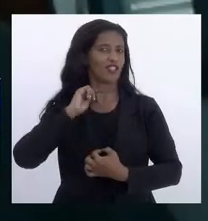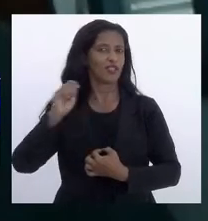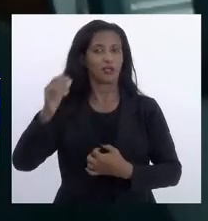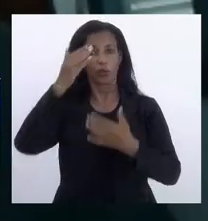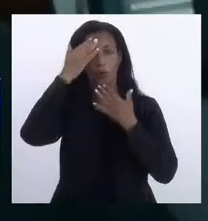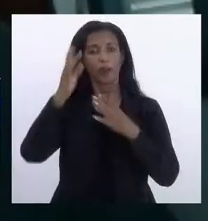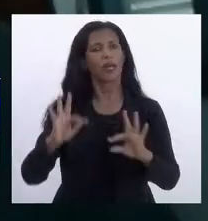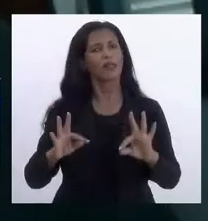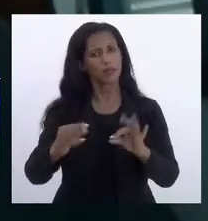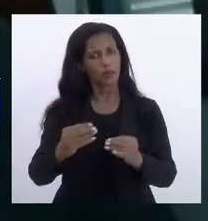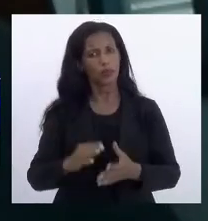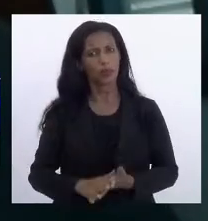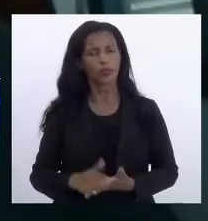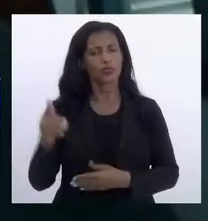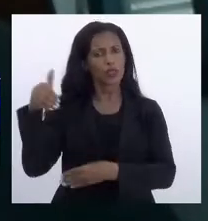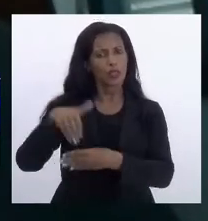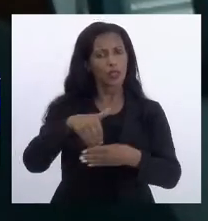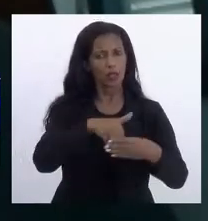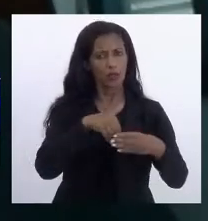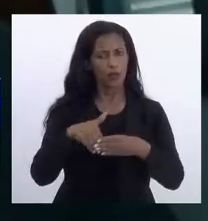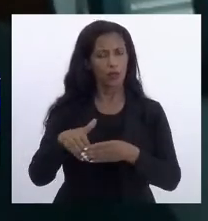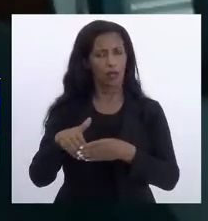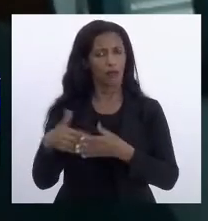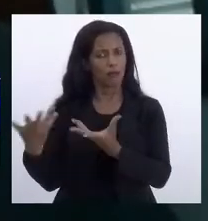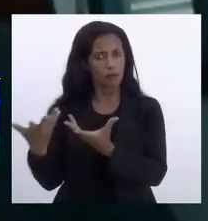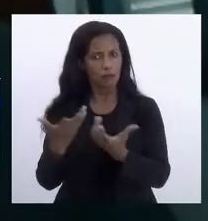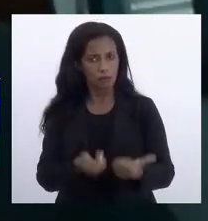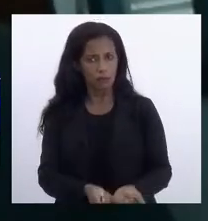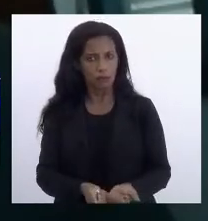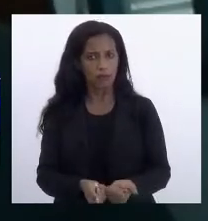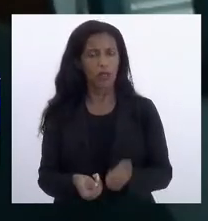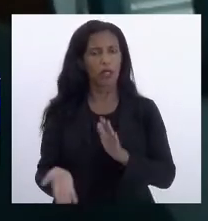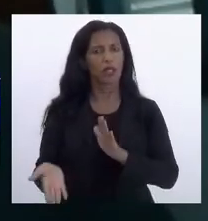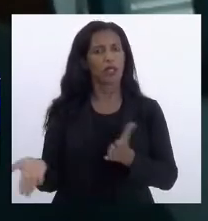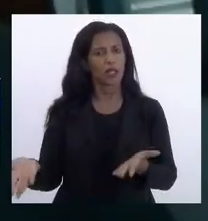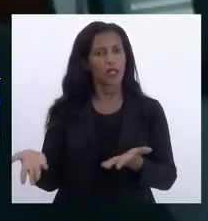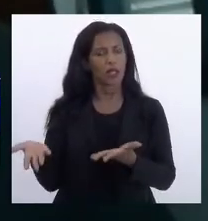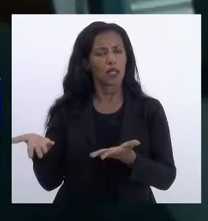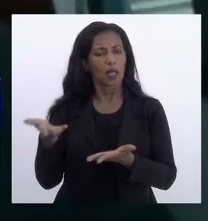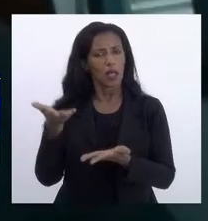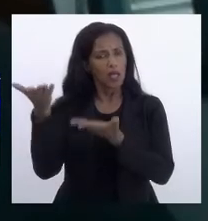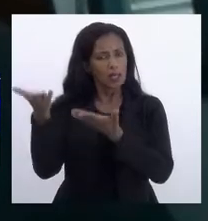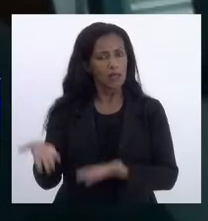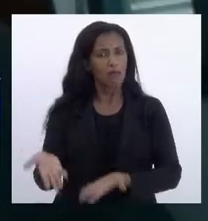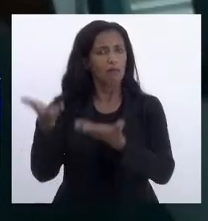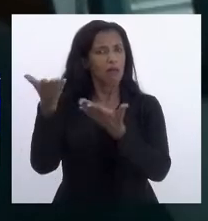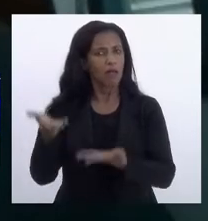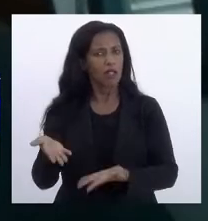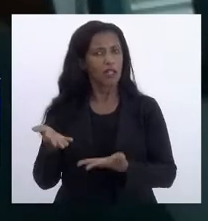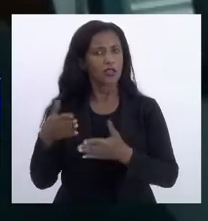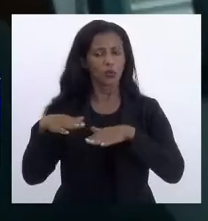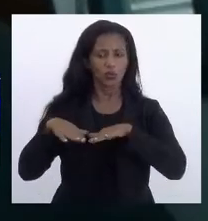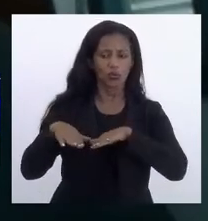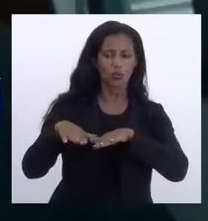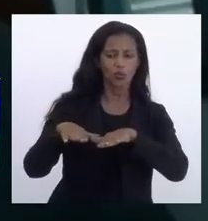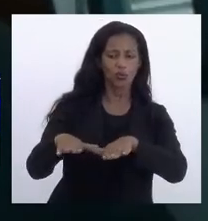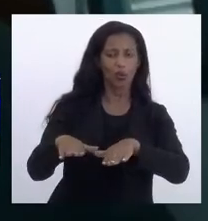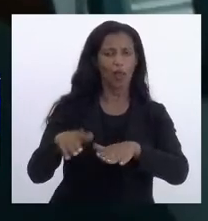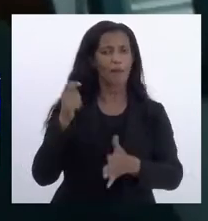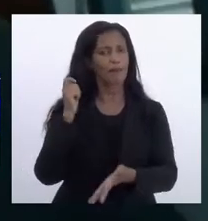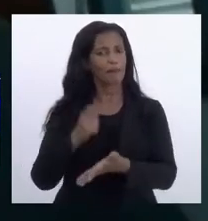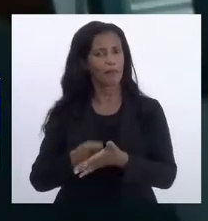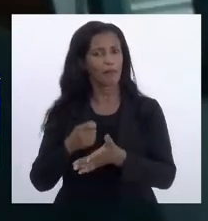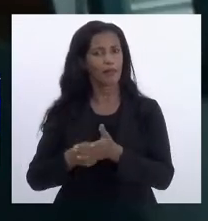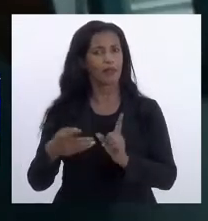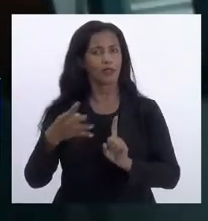Obrigado a todos que votaram consagrando e louvando esse grande estilista e grande militante